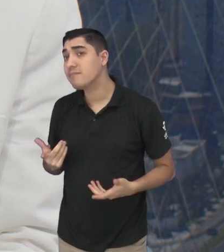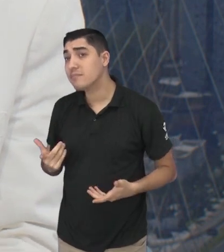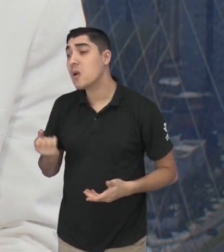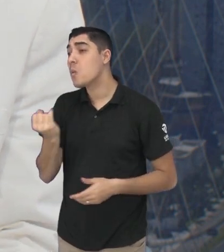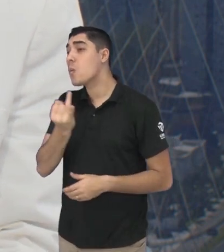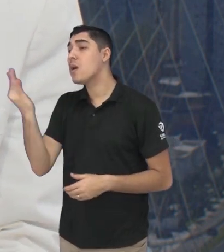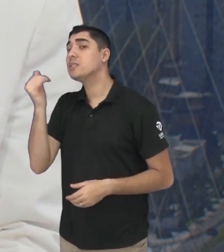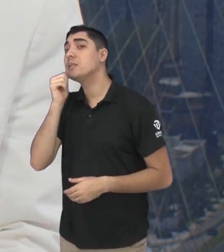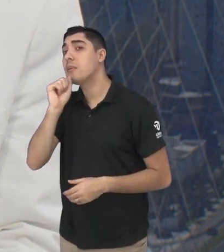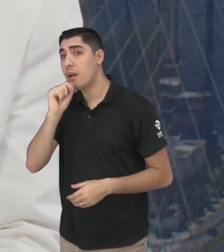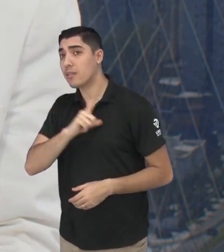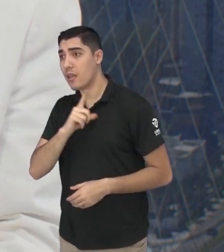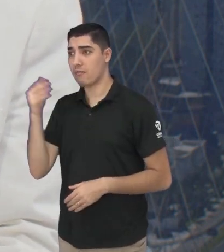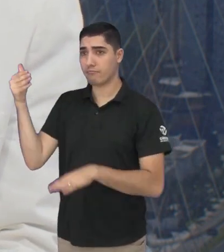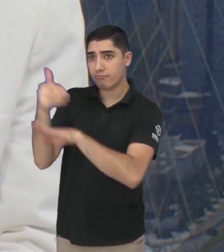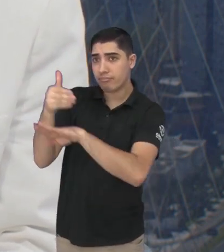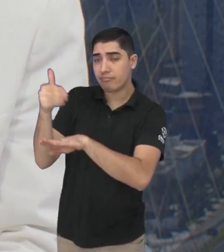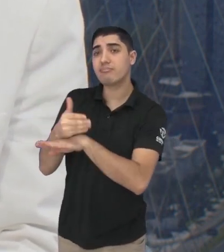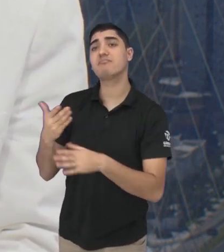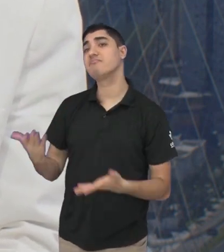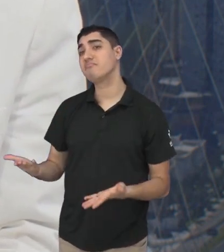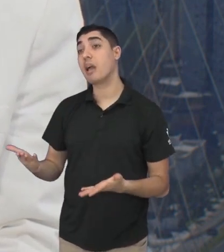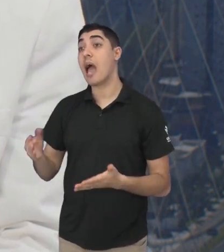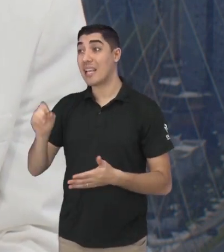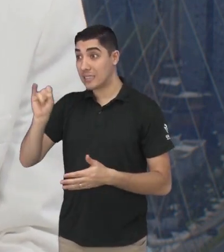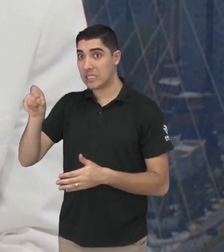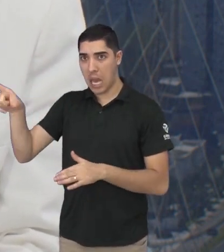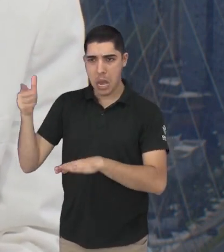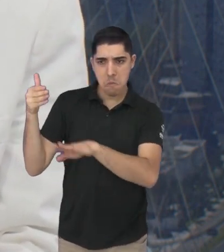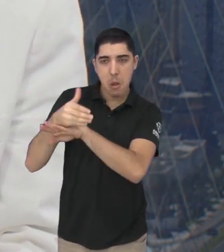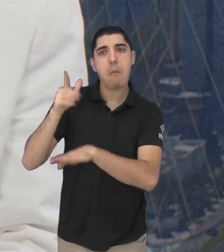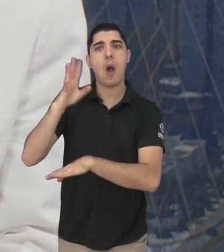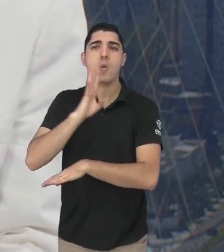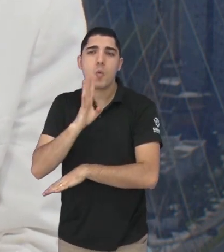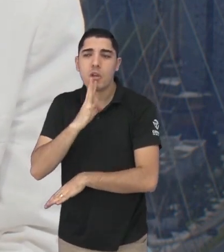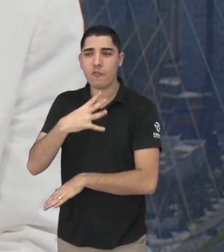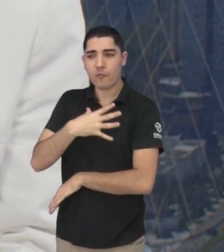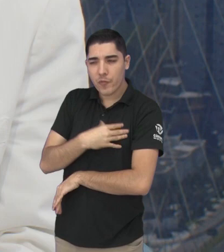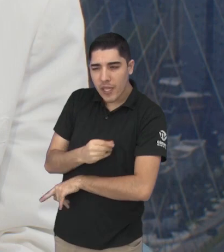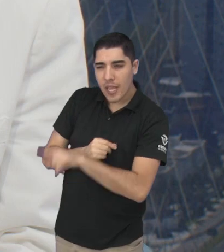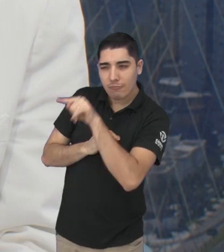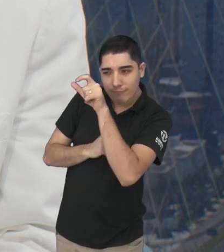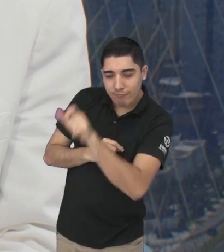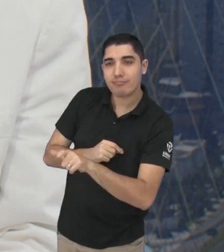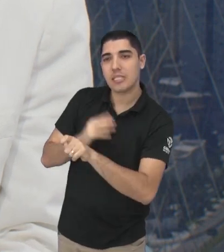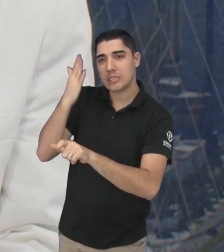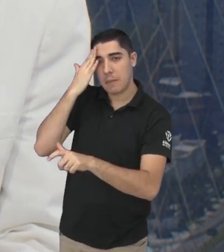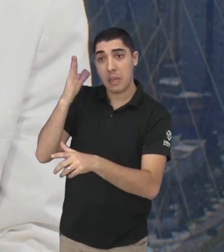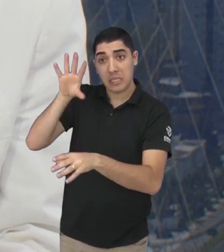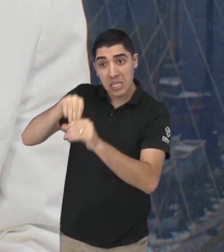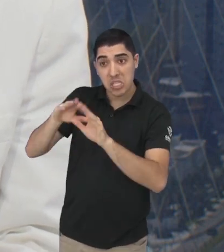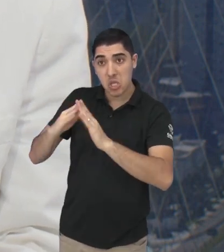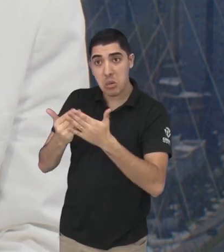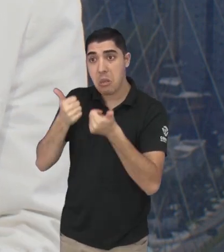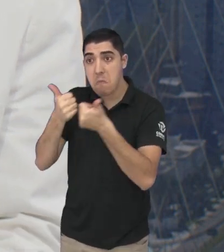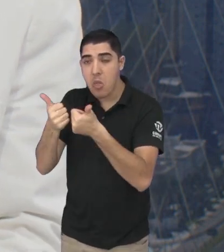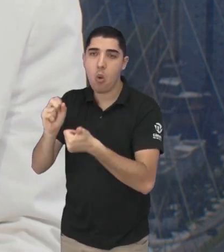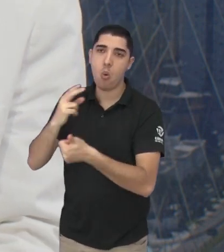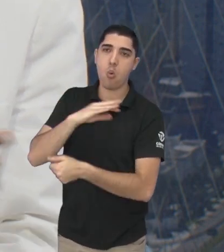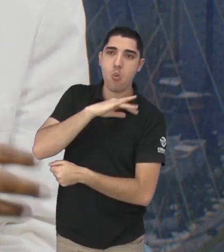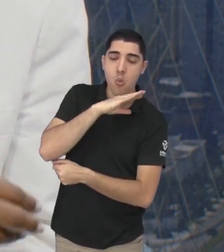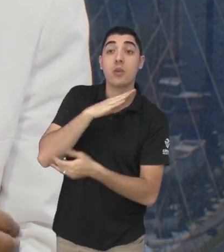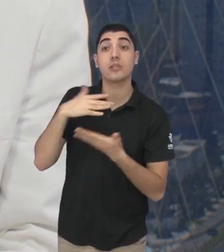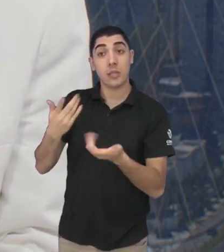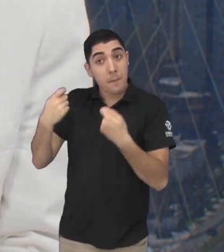mães frequentam a reunião dos seus filhos? Ali ela vai ficar sabendo da dinâmica daquela criança no contexto escolar. E quais são as situações que ela